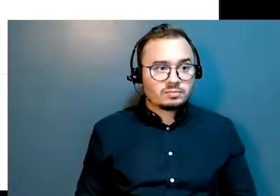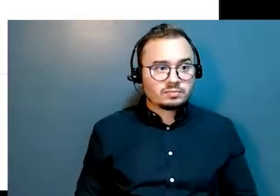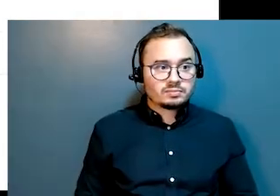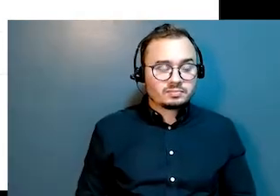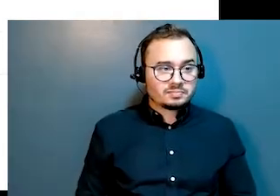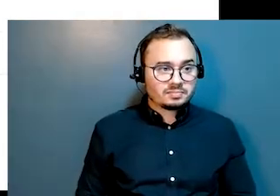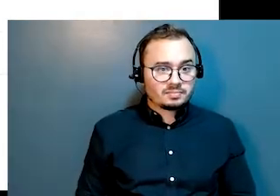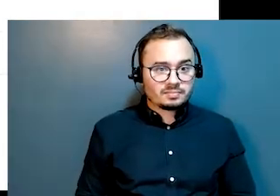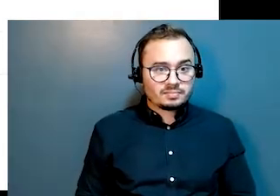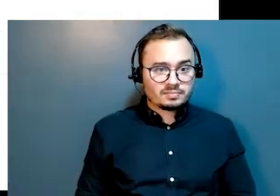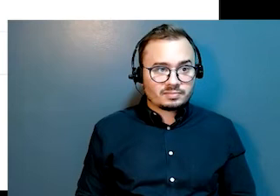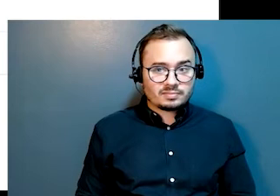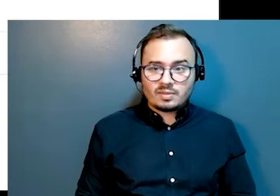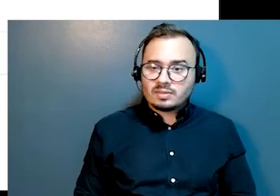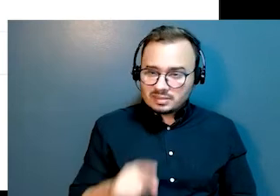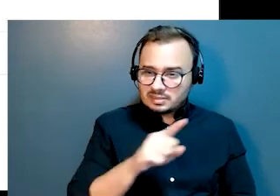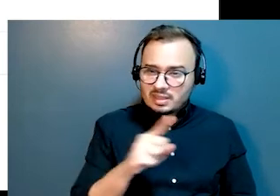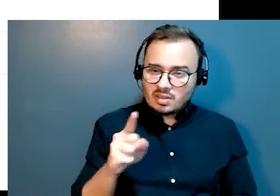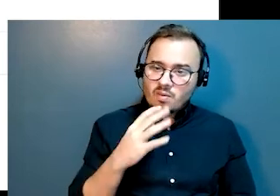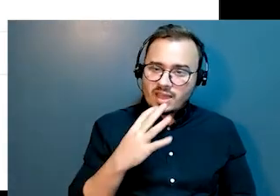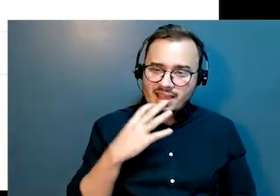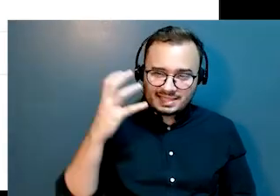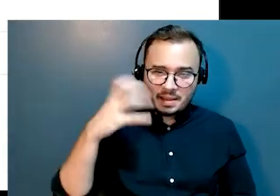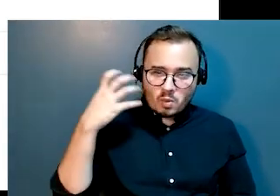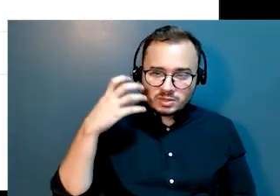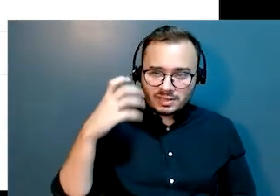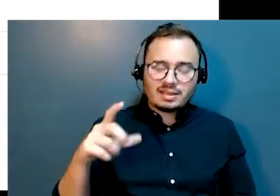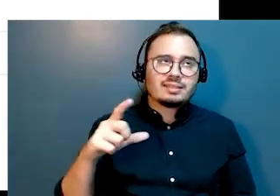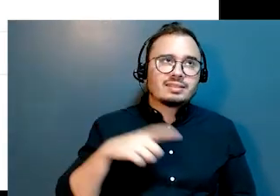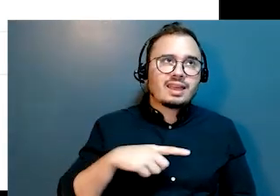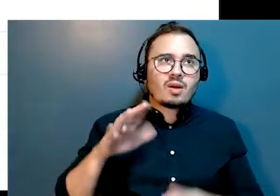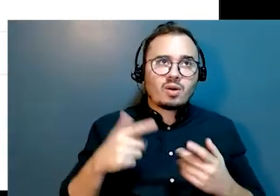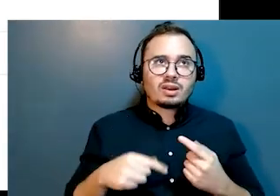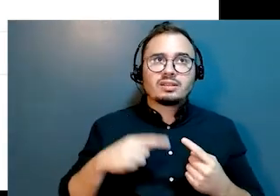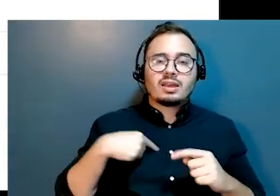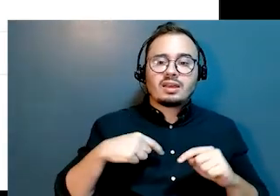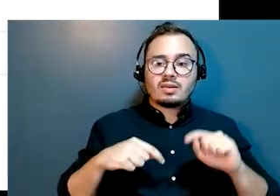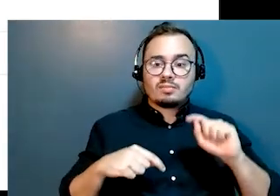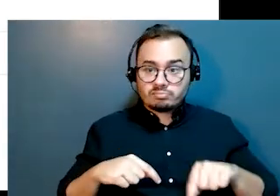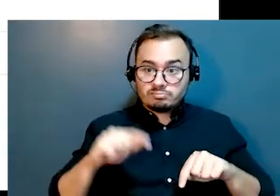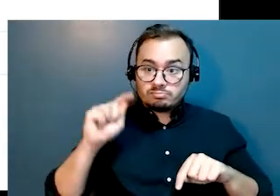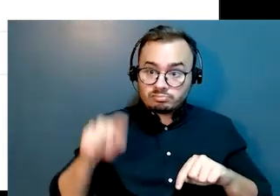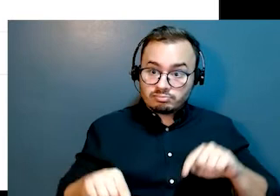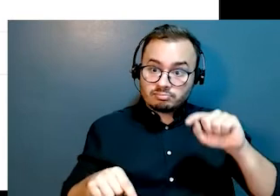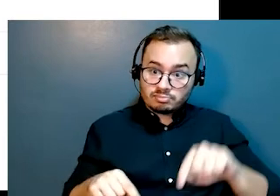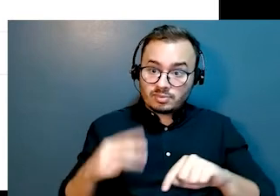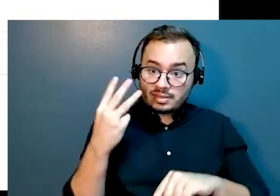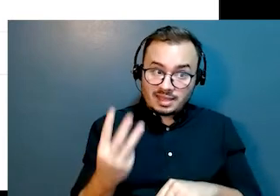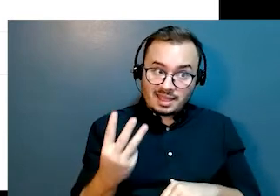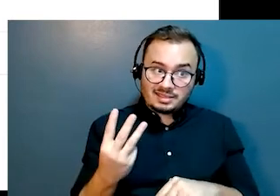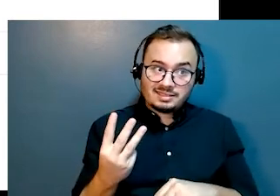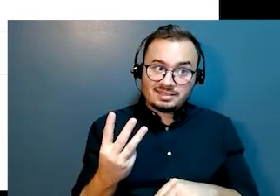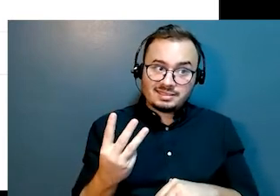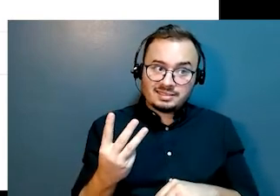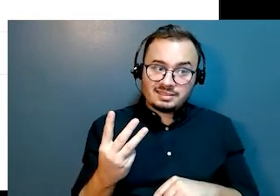Tá muito cedo, mas não sei se as pessoas lembram do Qual é a Música, né, o programa que passava na televisão, que as pessoas tentavam adivinhar a música com poucas notas, mas está